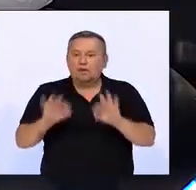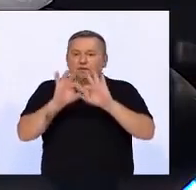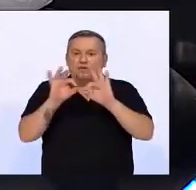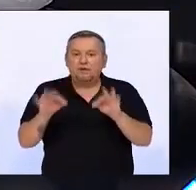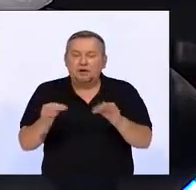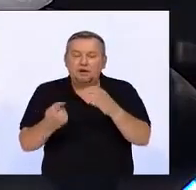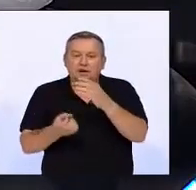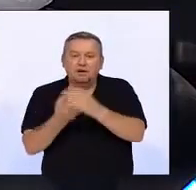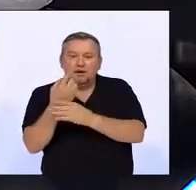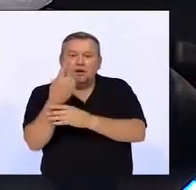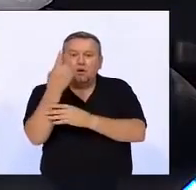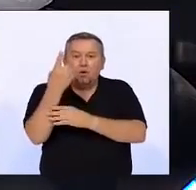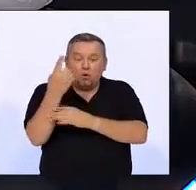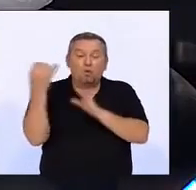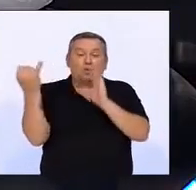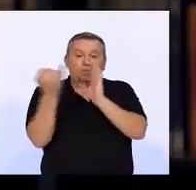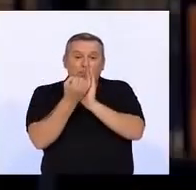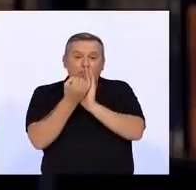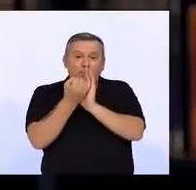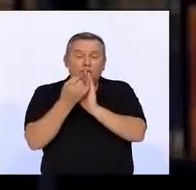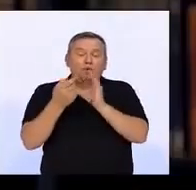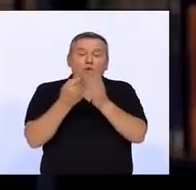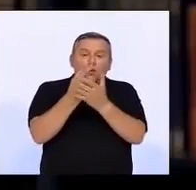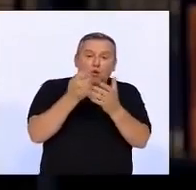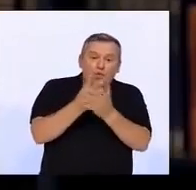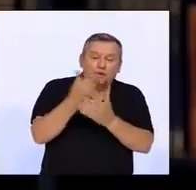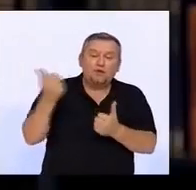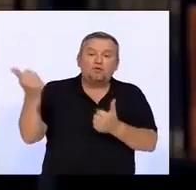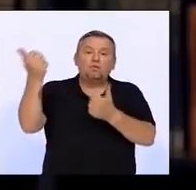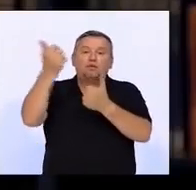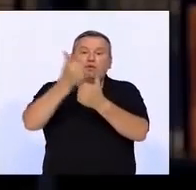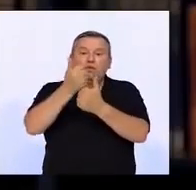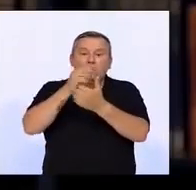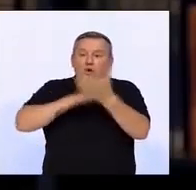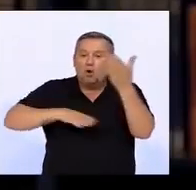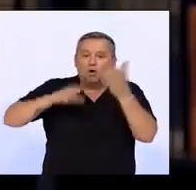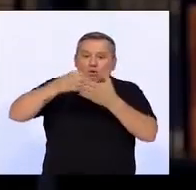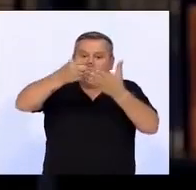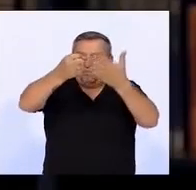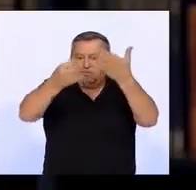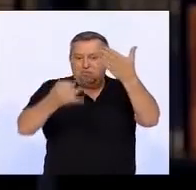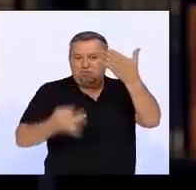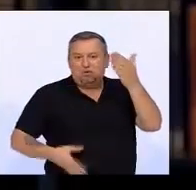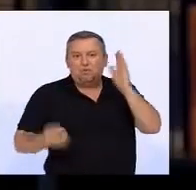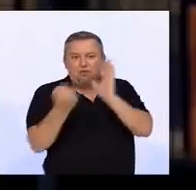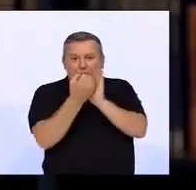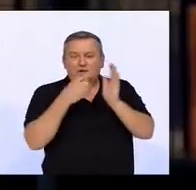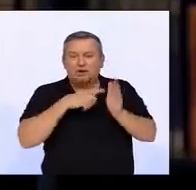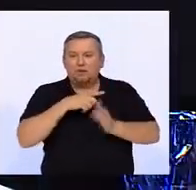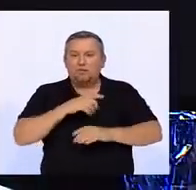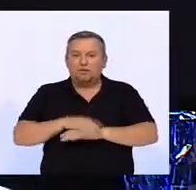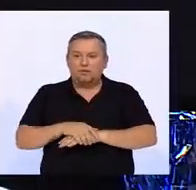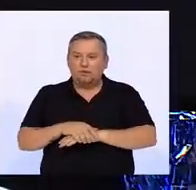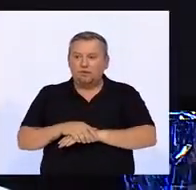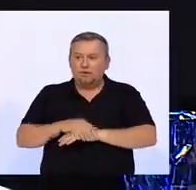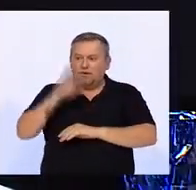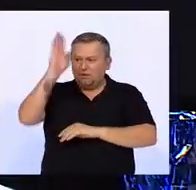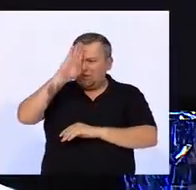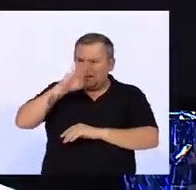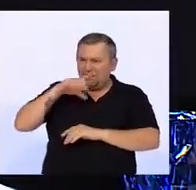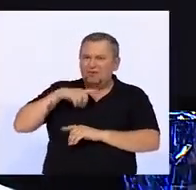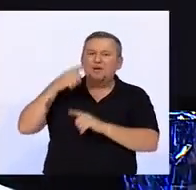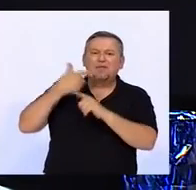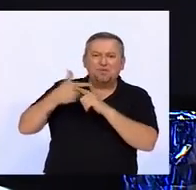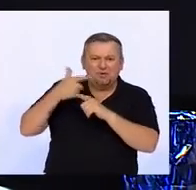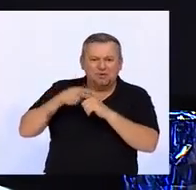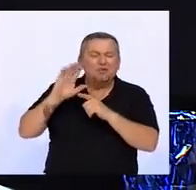através da criação de um grande tributo sobre o consumo, substituindo toda esta quantidade de tributos que nós temos. O Brasil parece que tem problemas que já